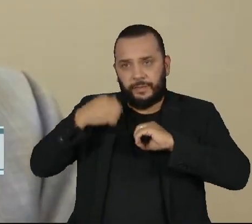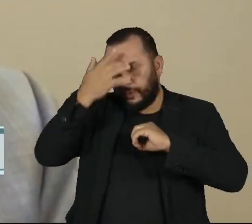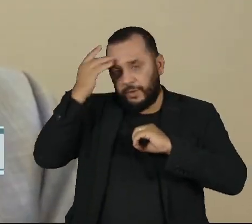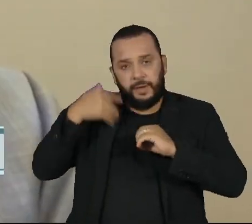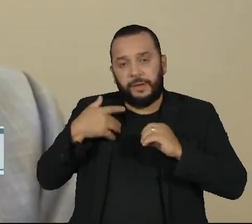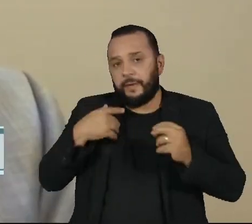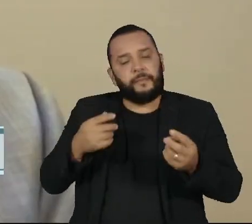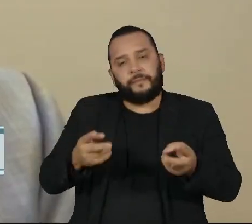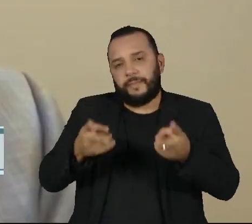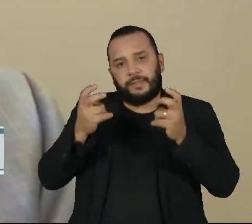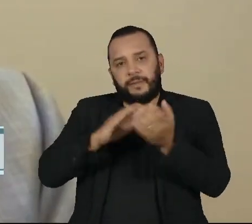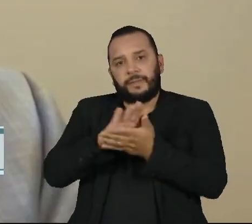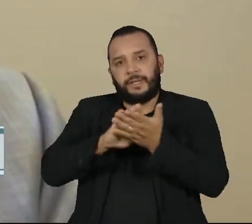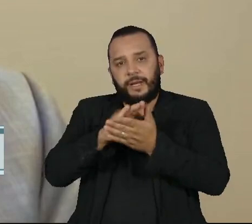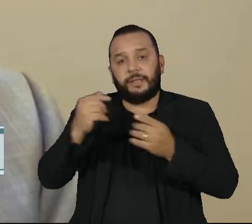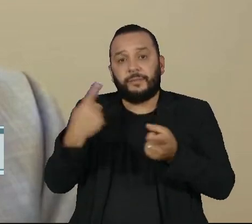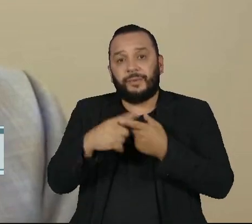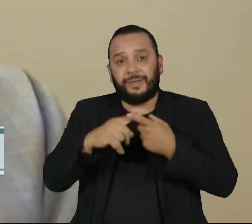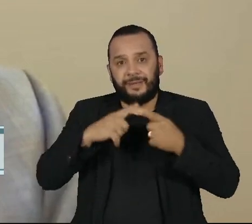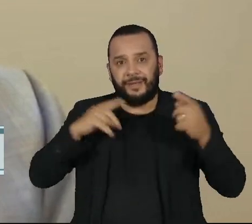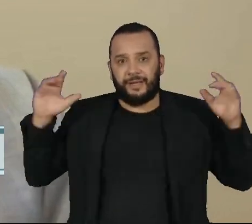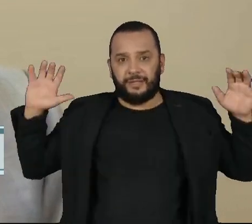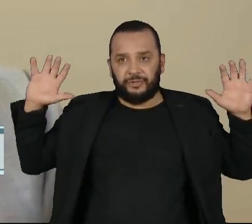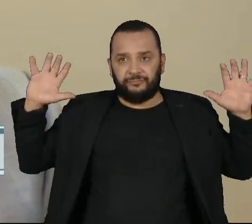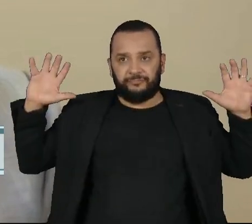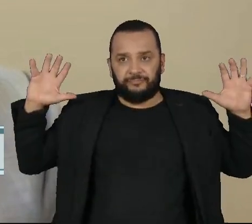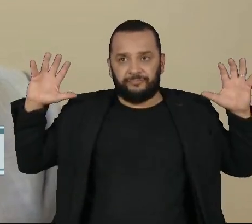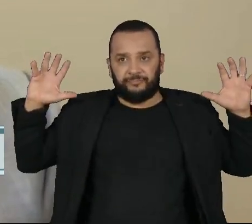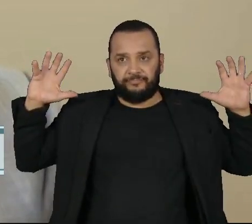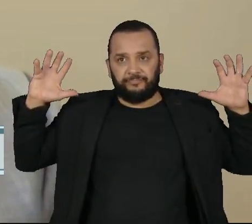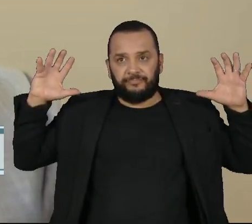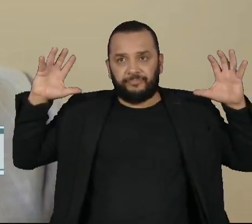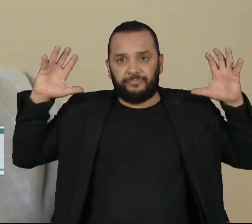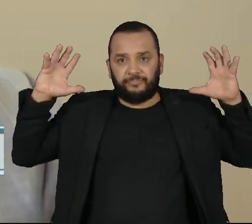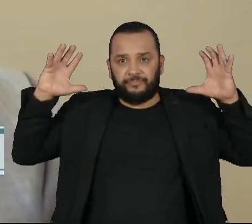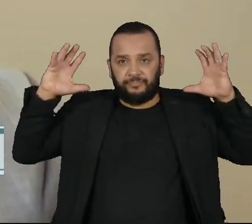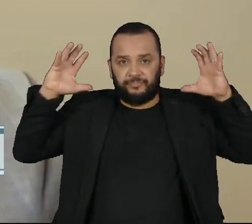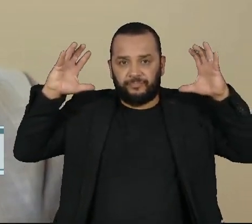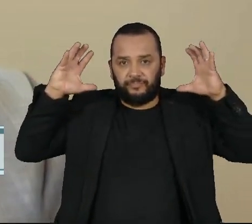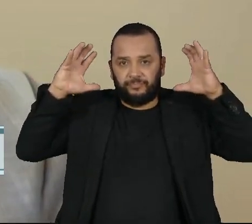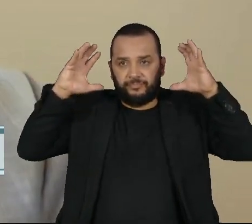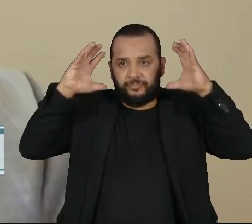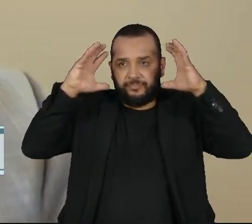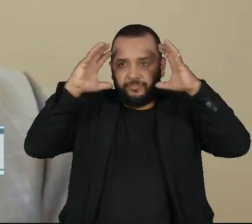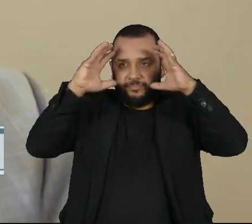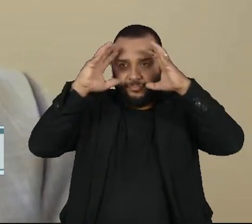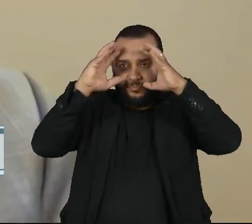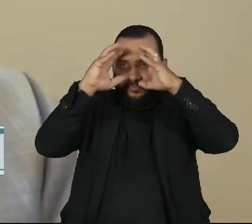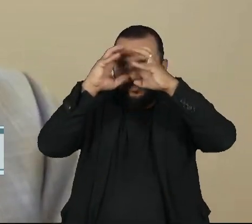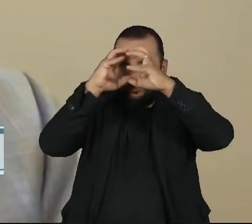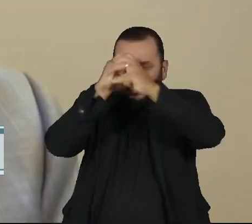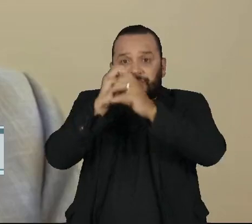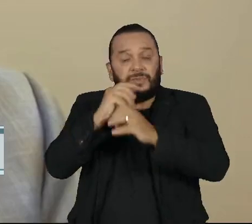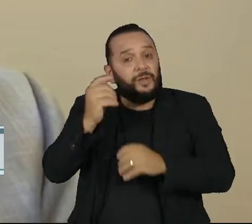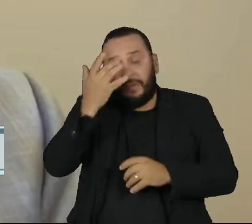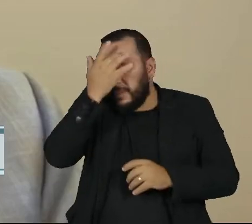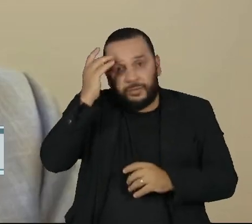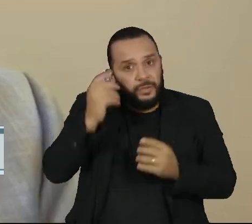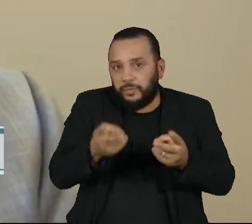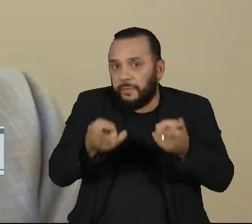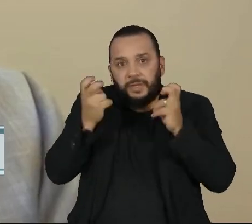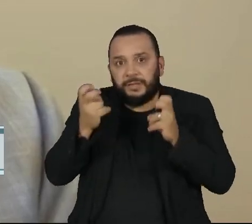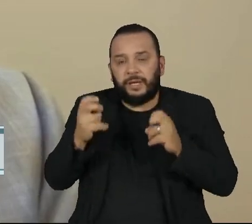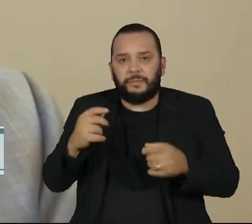ele começa da periferia para o centro. E nessa periferia a gente não usa no dia a dia e o paciente só começa a perceber quando